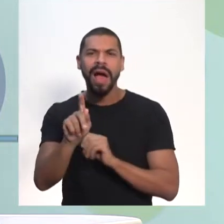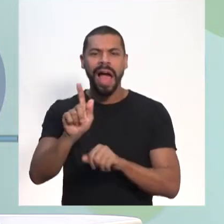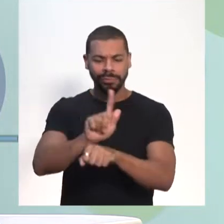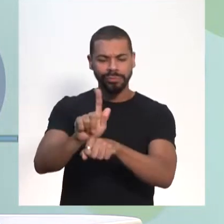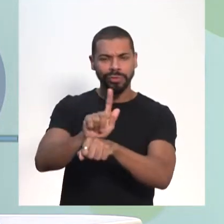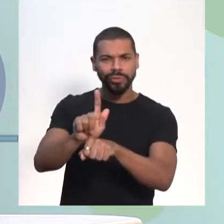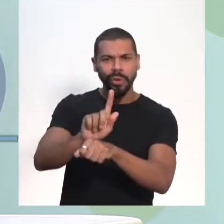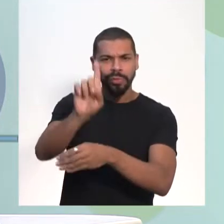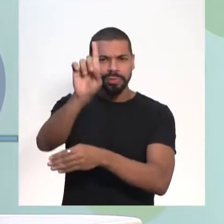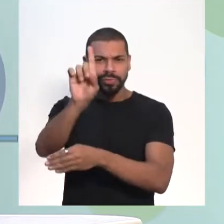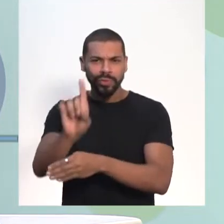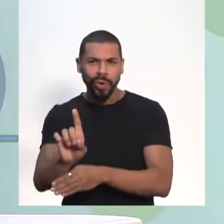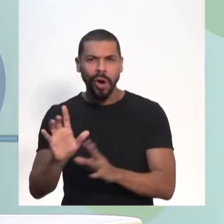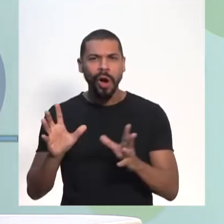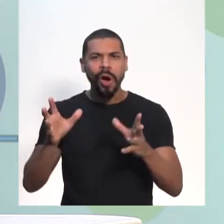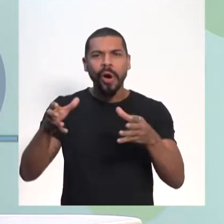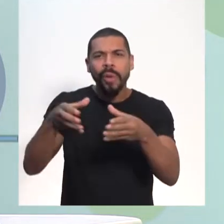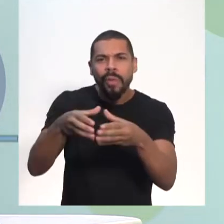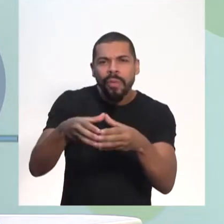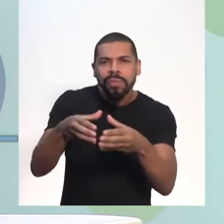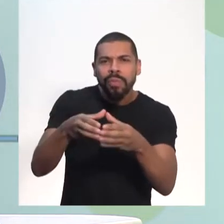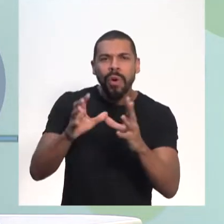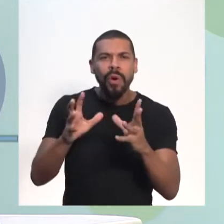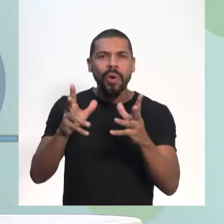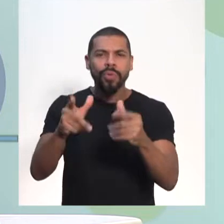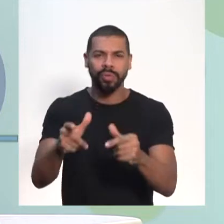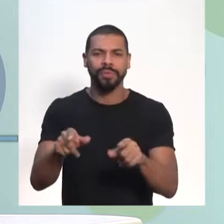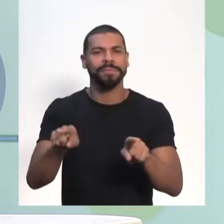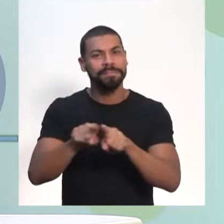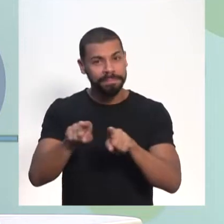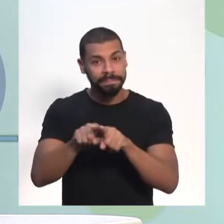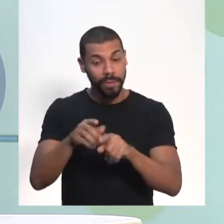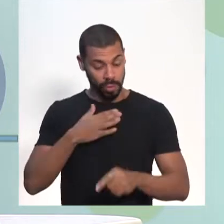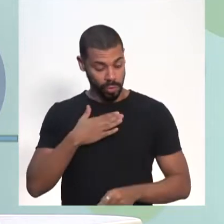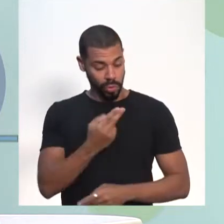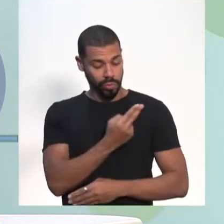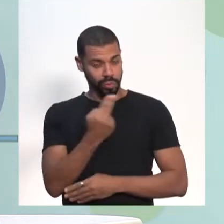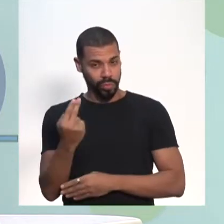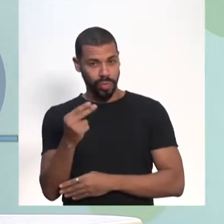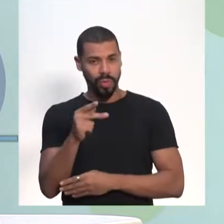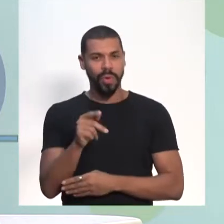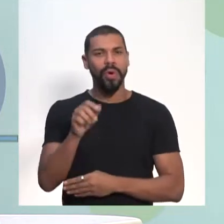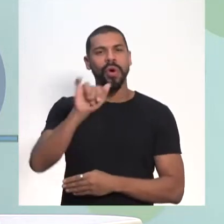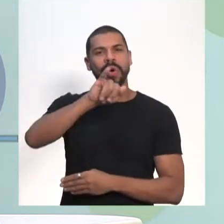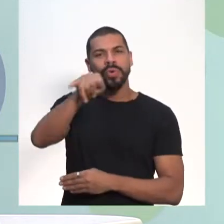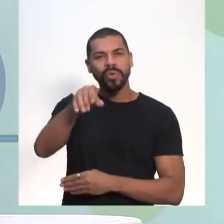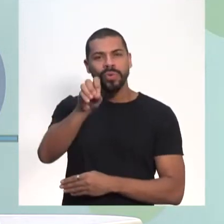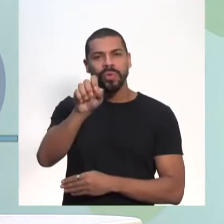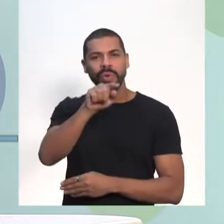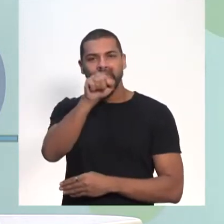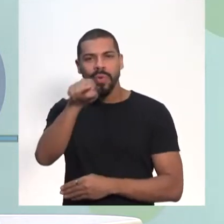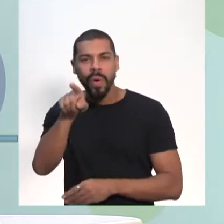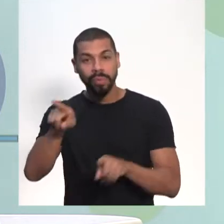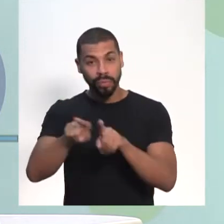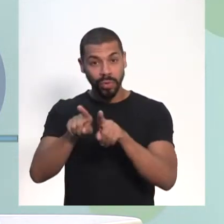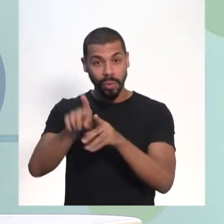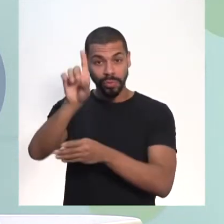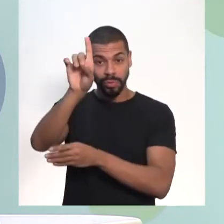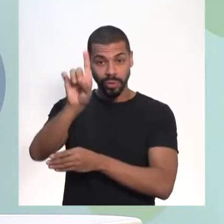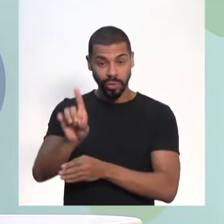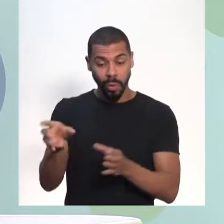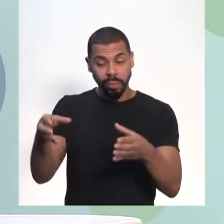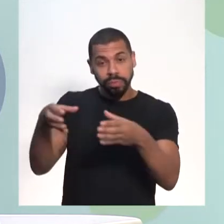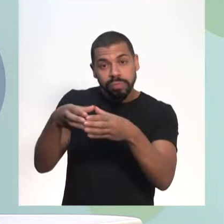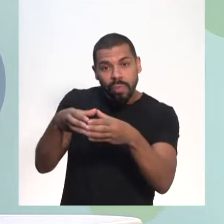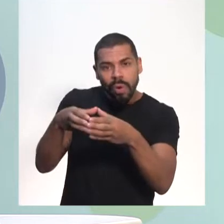gestores, aos nossos integrantes de equipes técnicas. Sou o professor João Freitas, estou como diretor do Departamento de